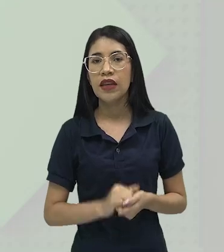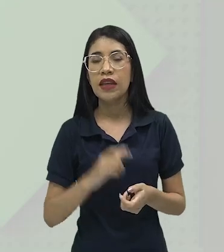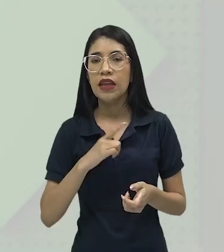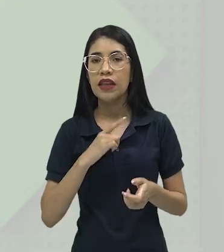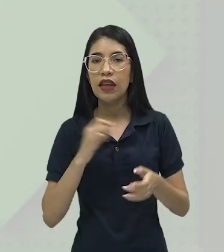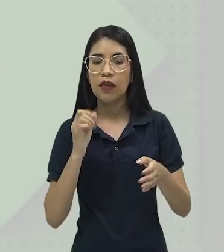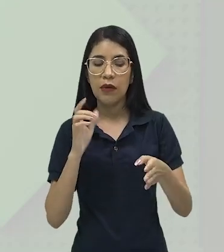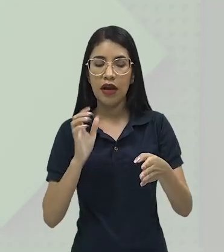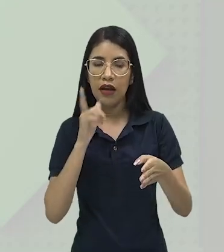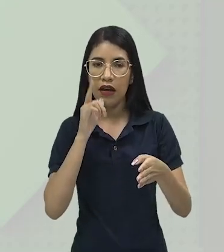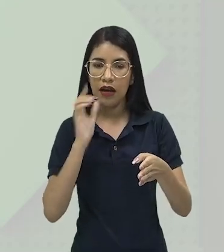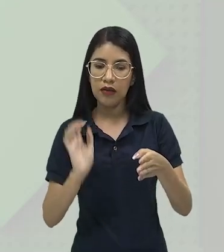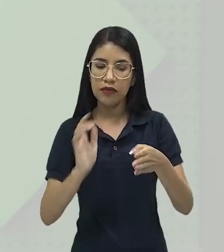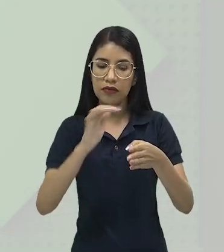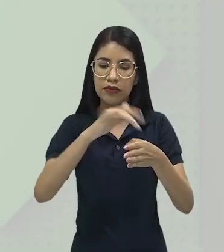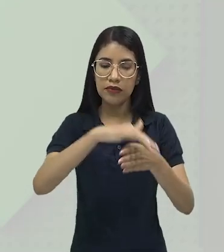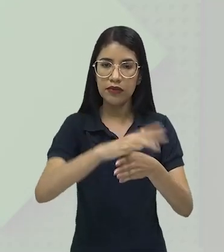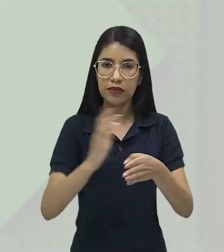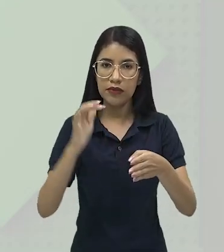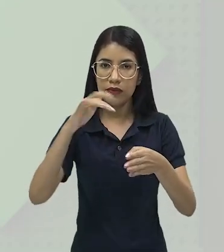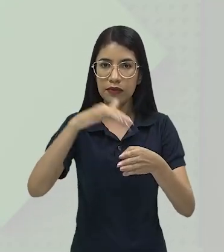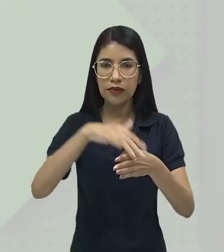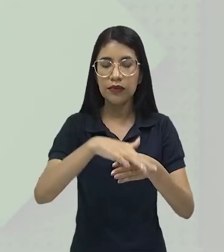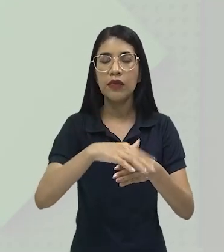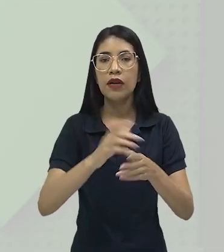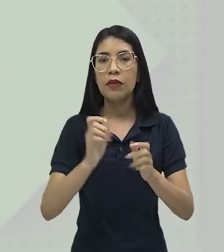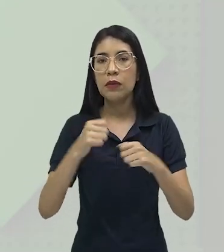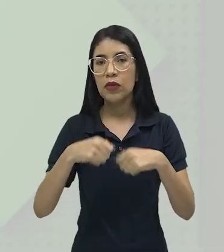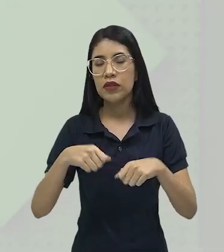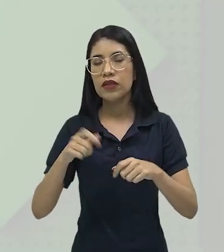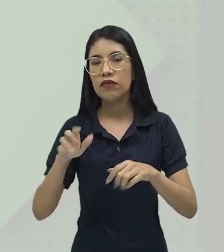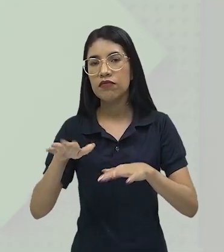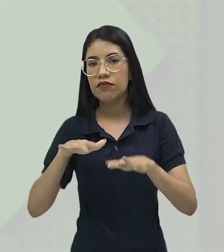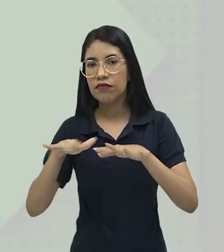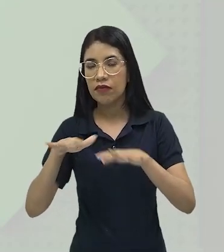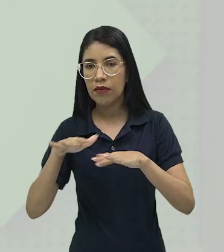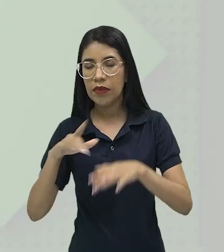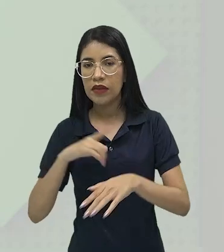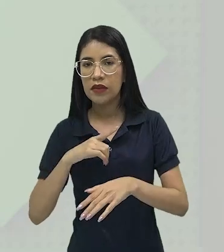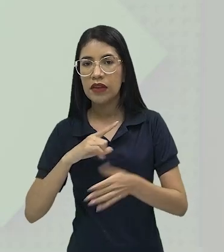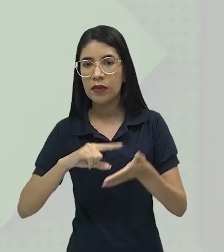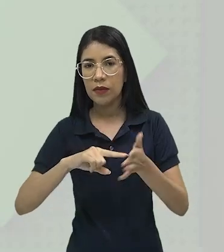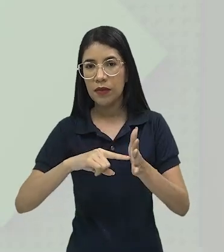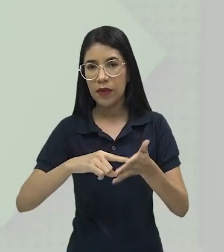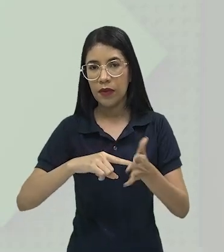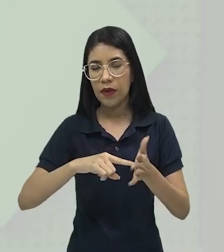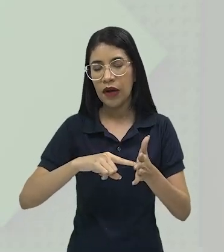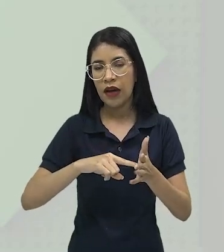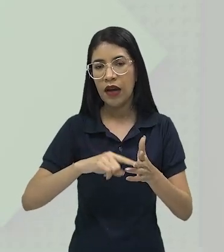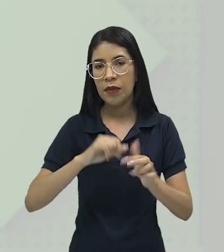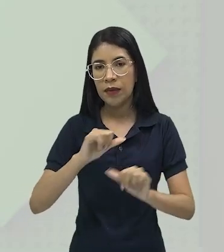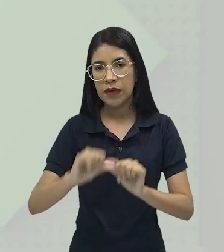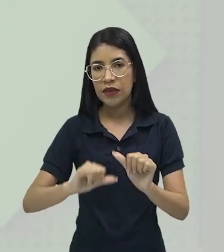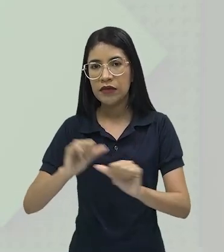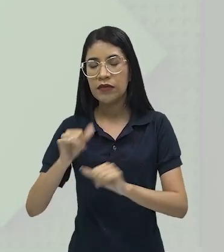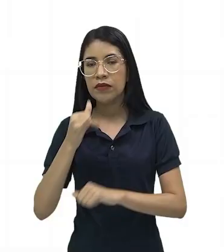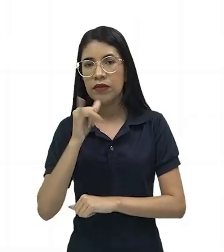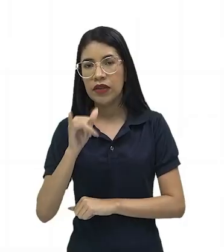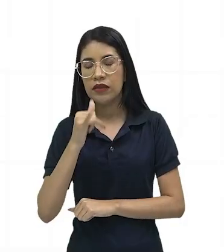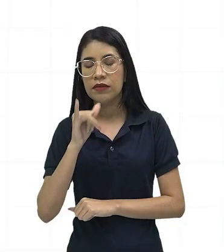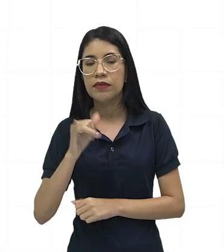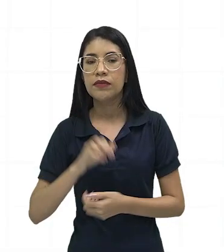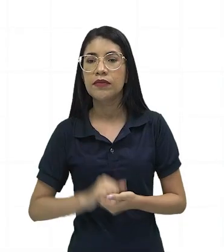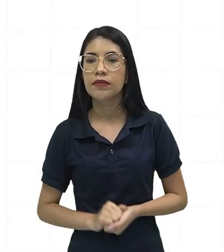uma queda d'água para a gente ter aí essa movimentação para gerar essa energia, né? Como a gente